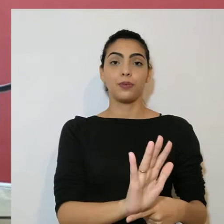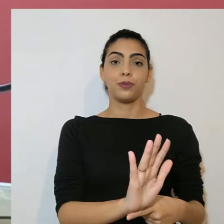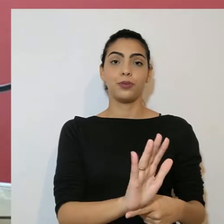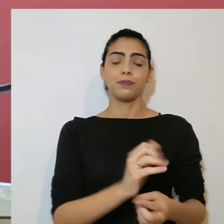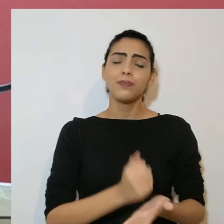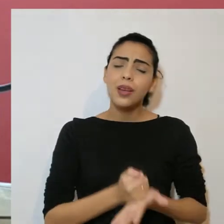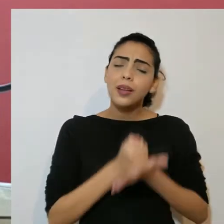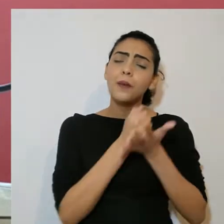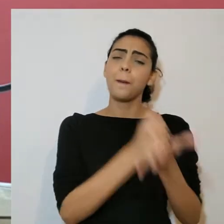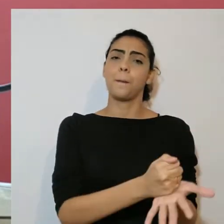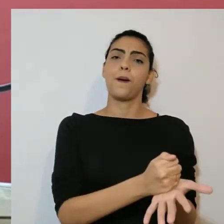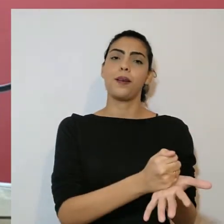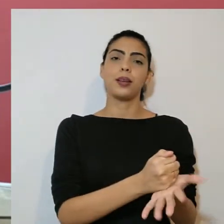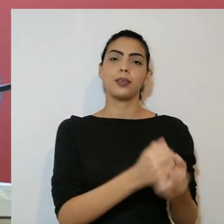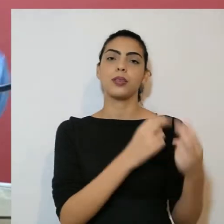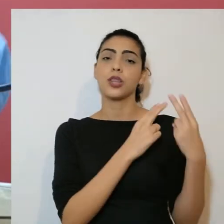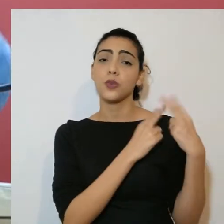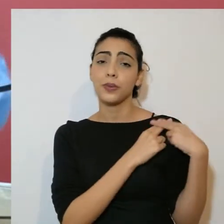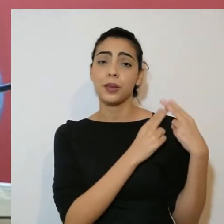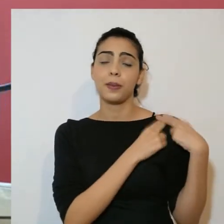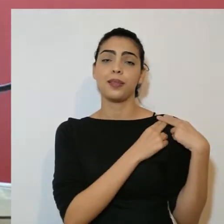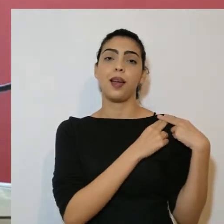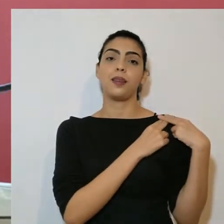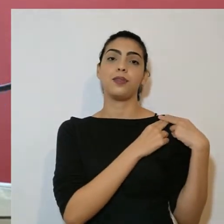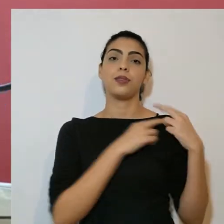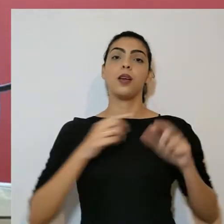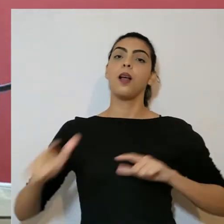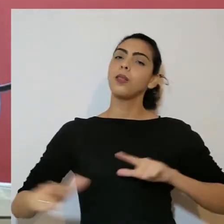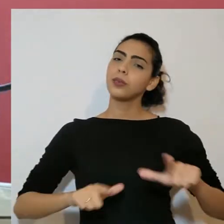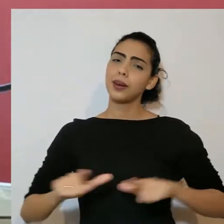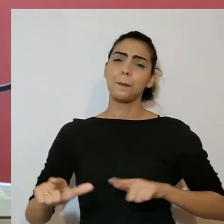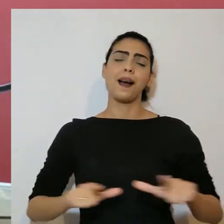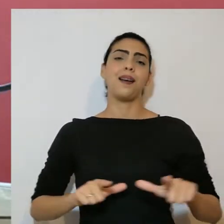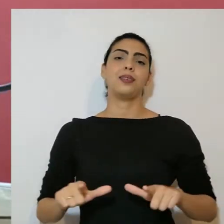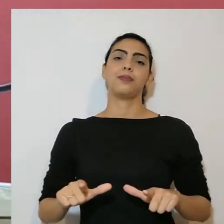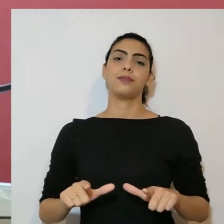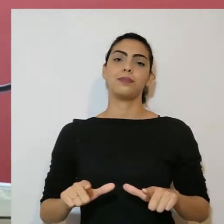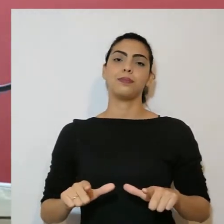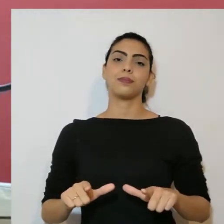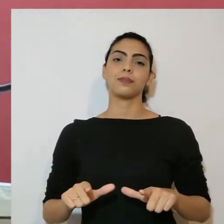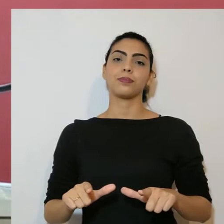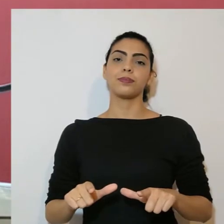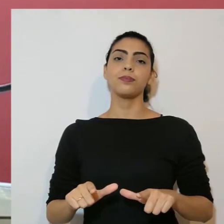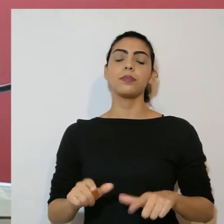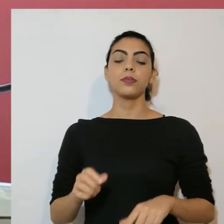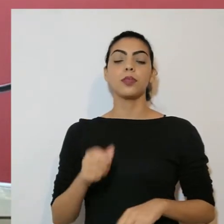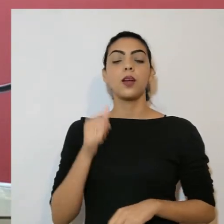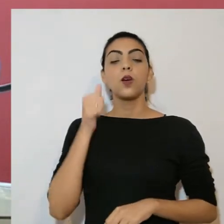apoie nas suas responsabilidades, no seu trabalho,